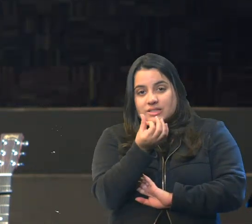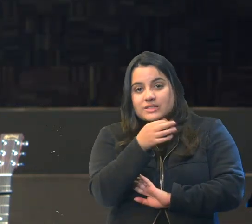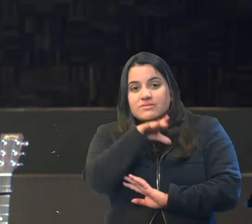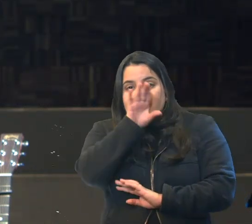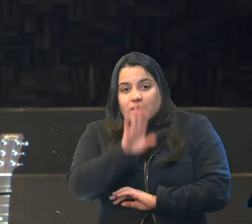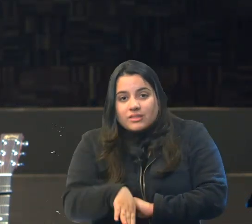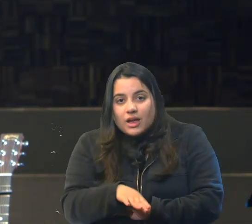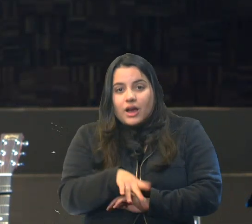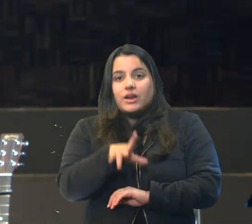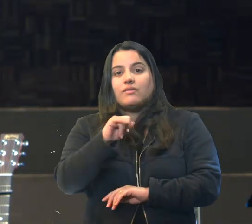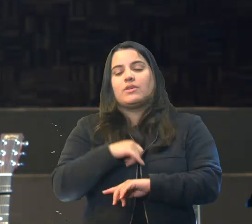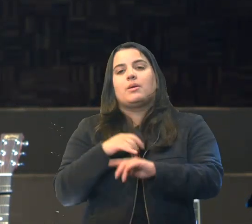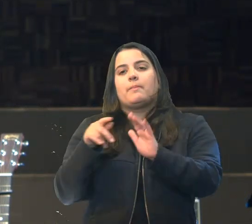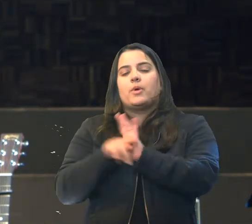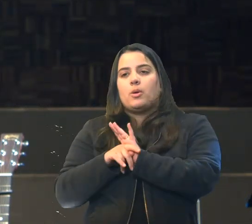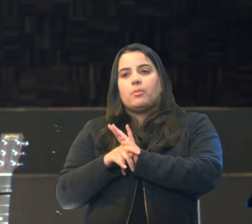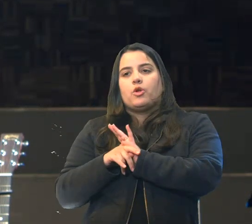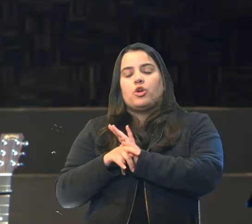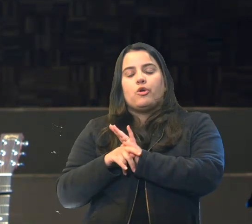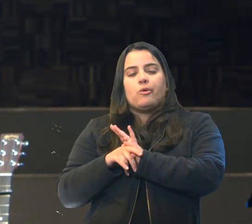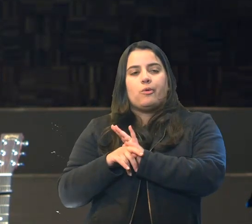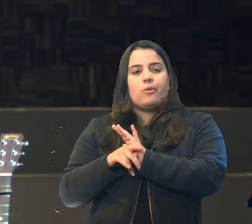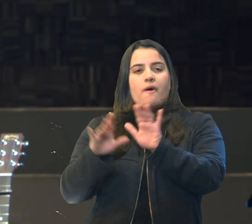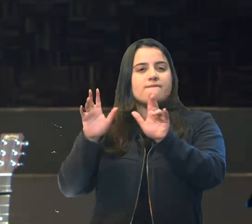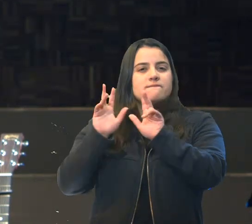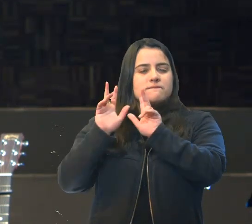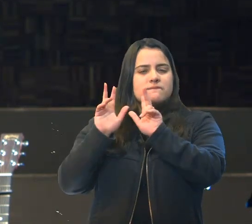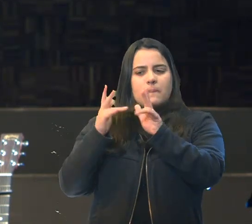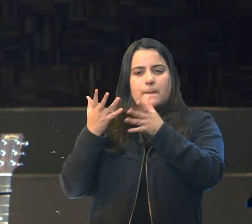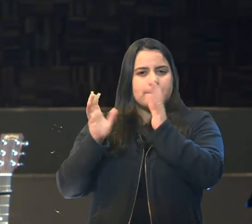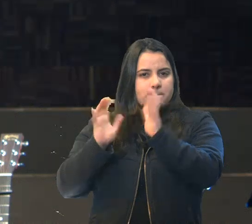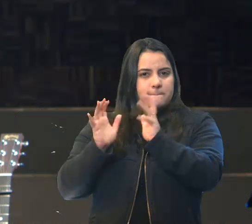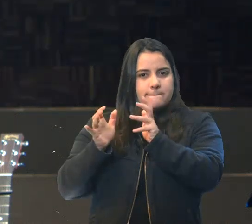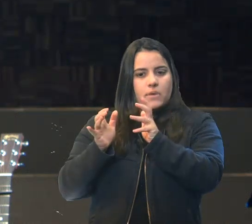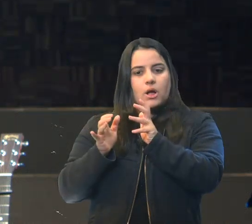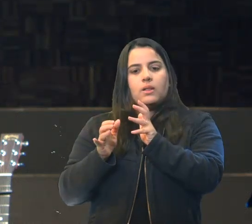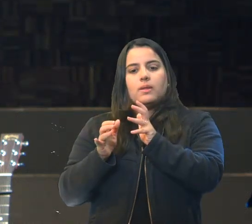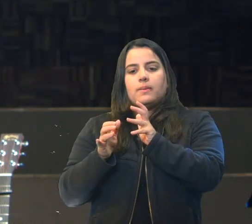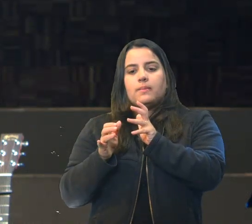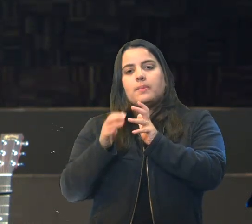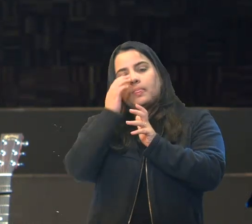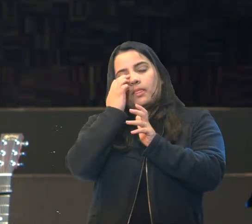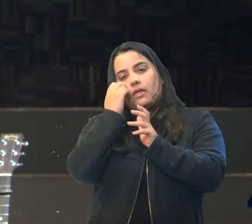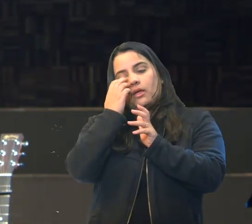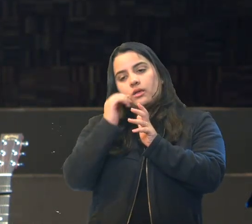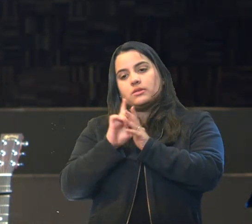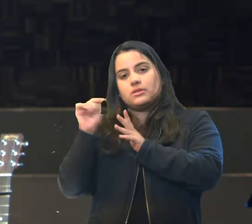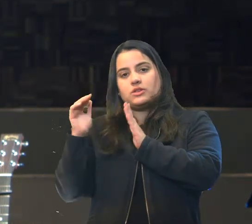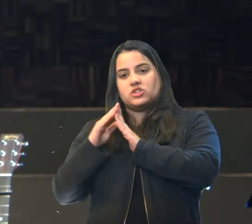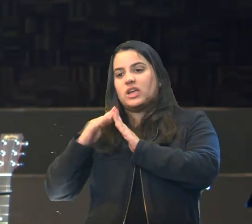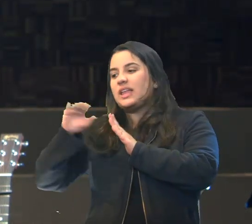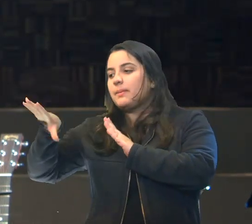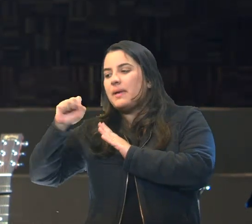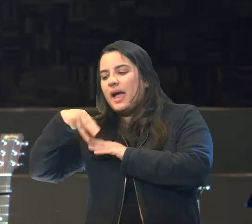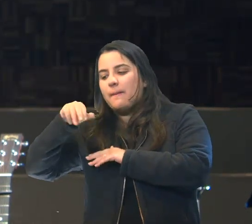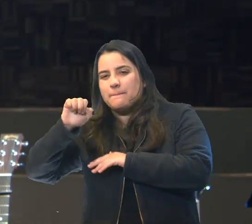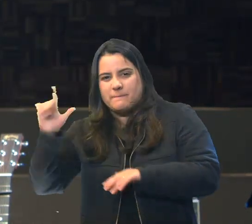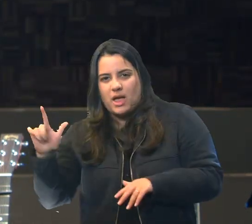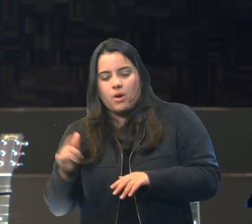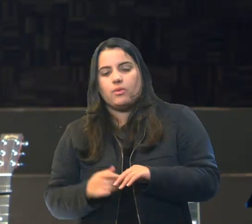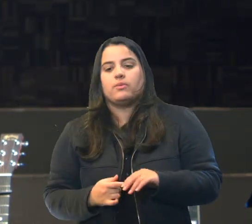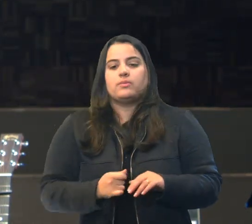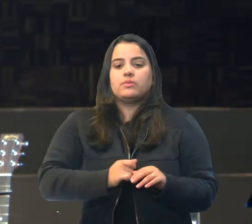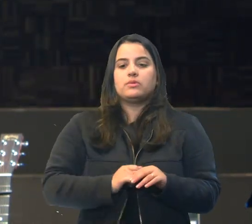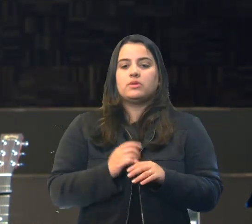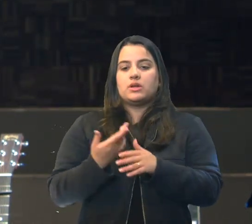vai para o handball. Aí ela sai de casa e busca a Mel, deve ser irmã dela. Aí ela vai para o handball.